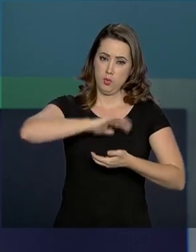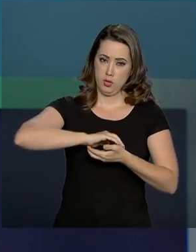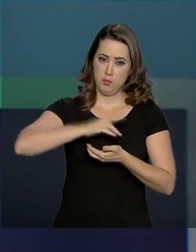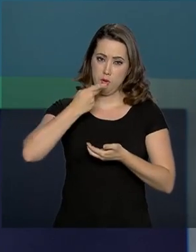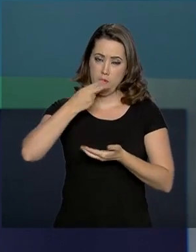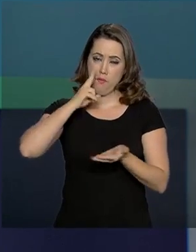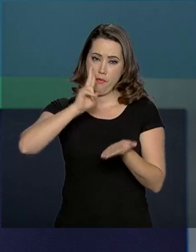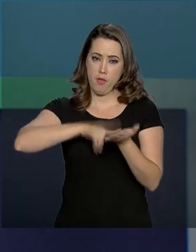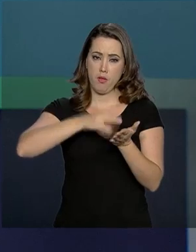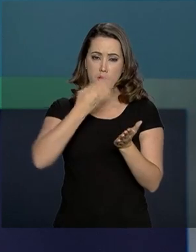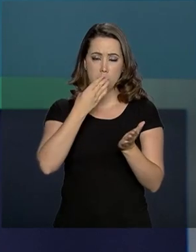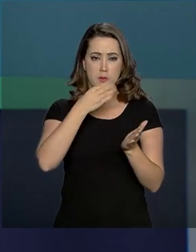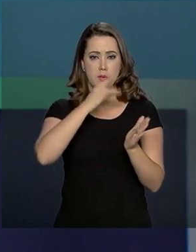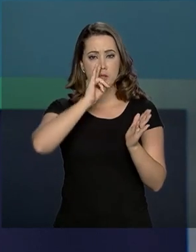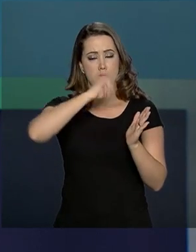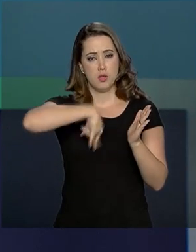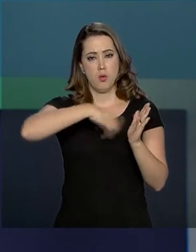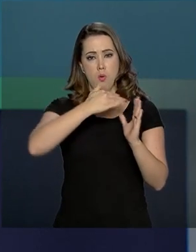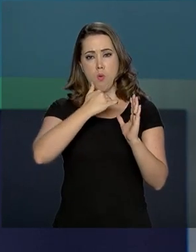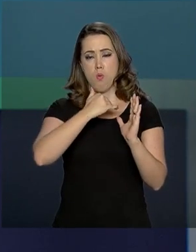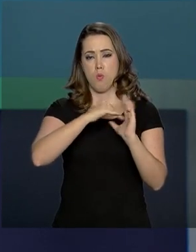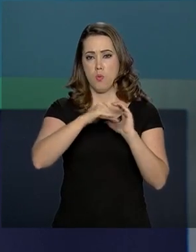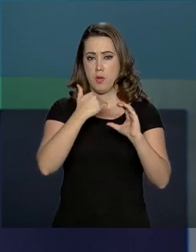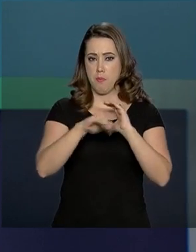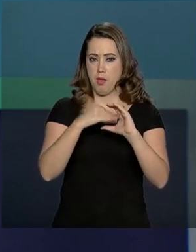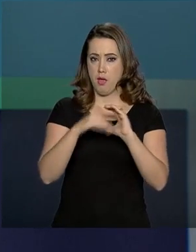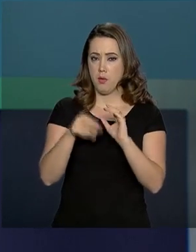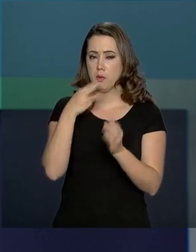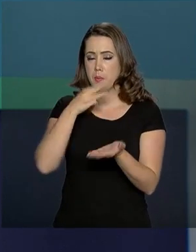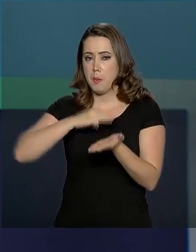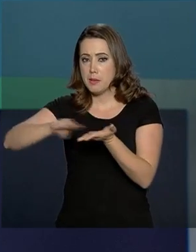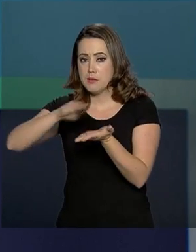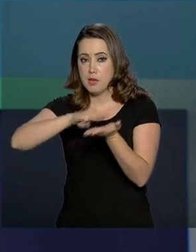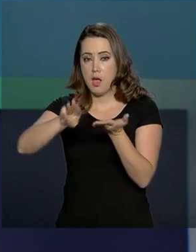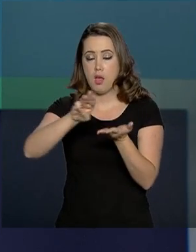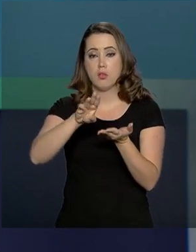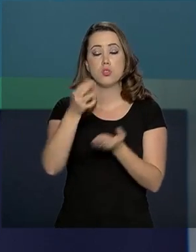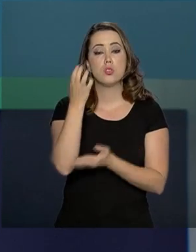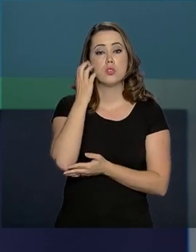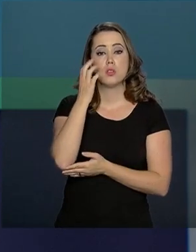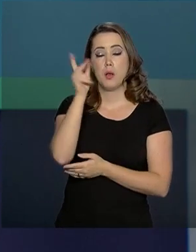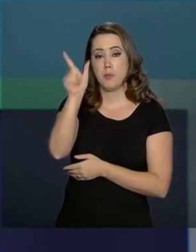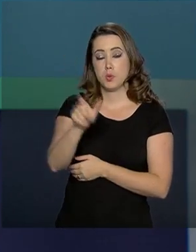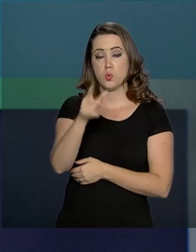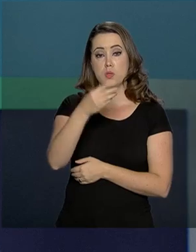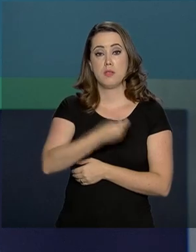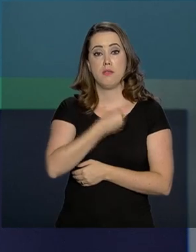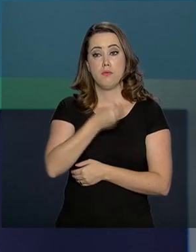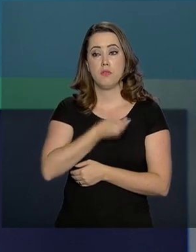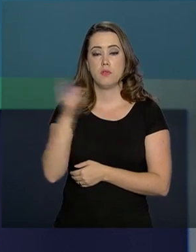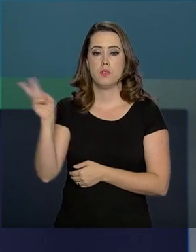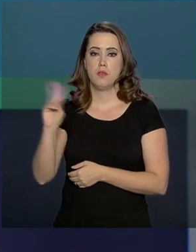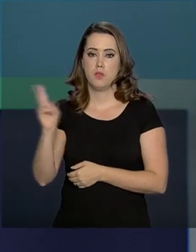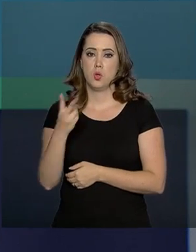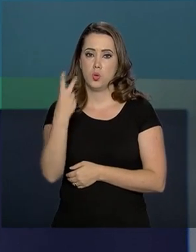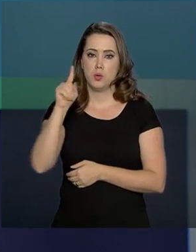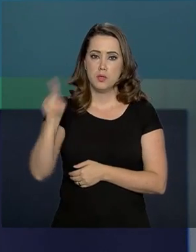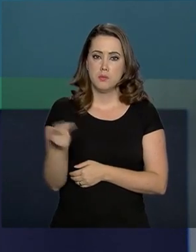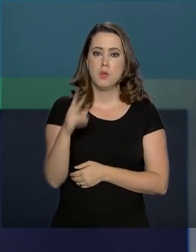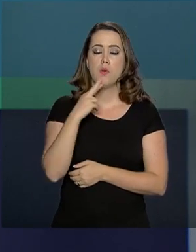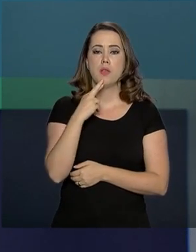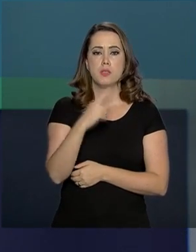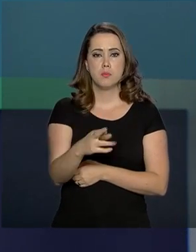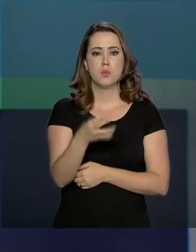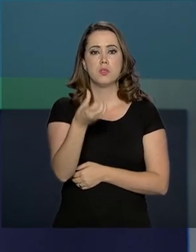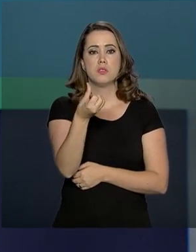um formulário por e-mail e mensagem de celular para os brasileiros que vivem na Venezuela. 2.000 responderam